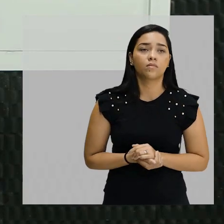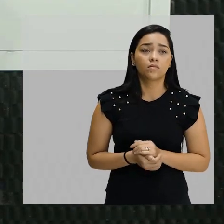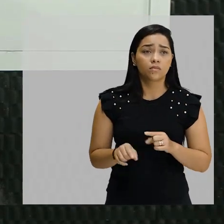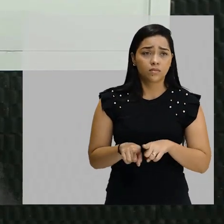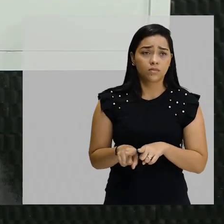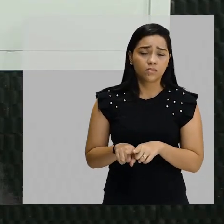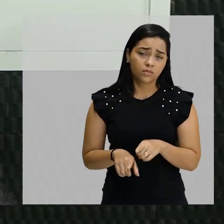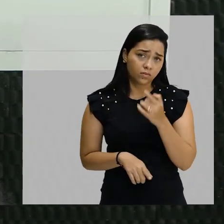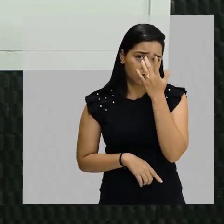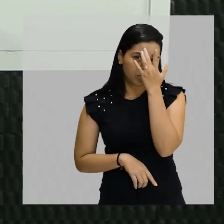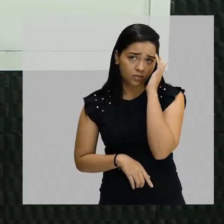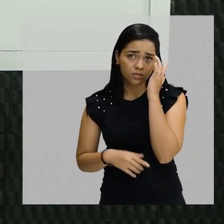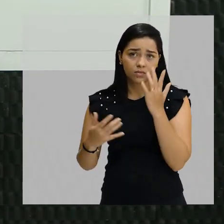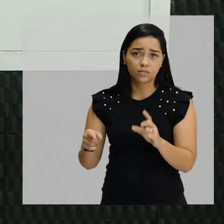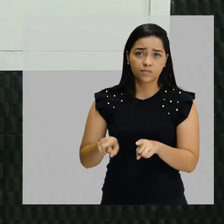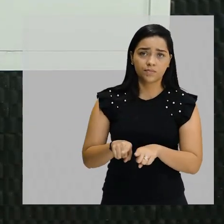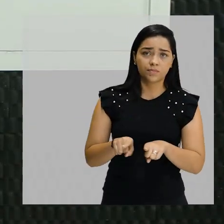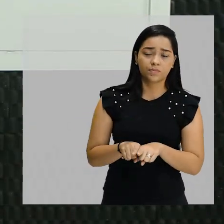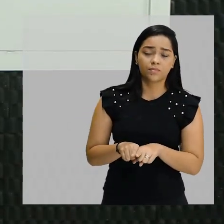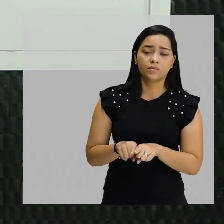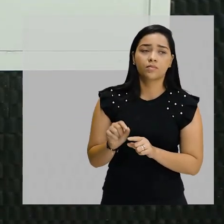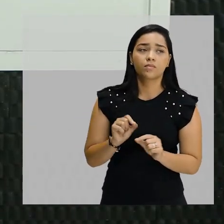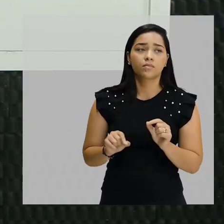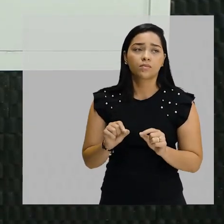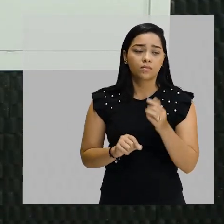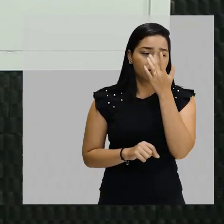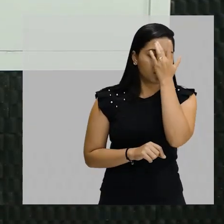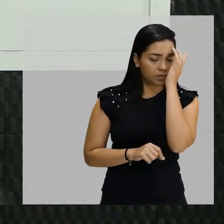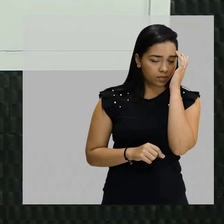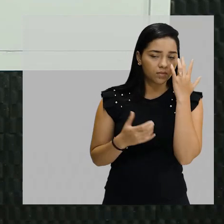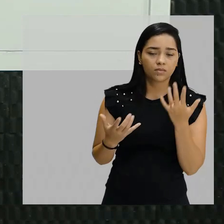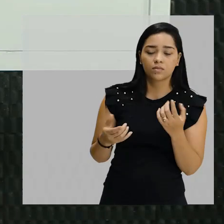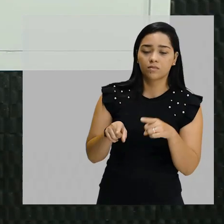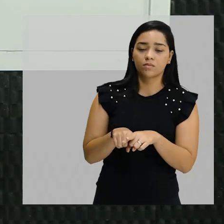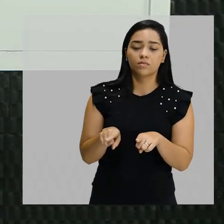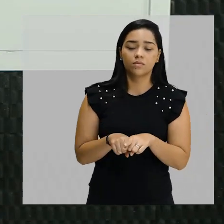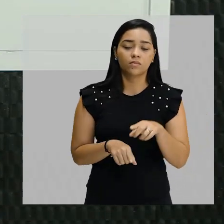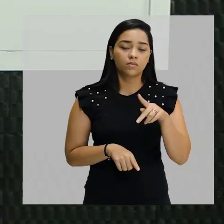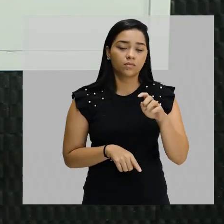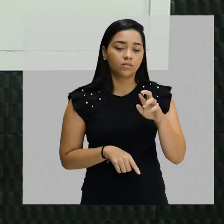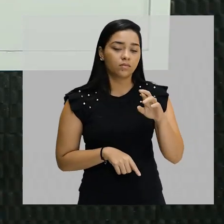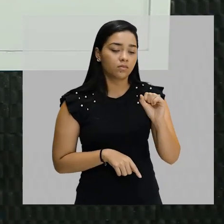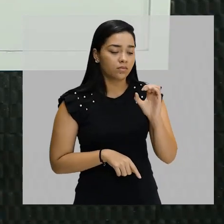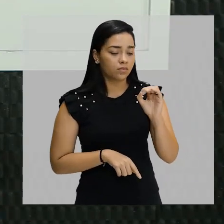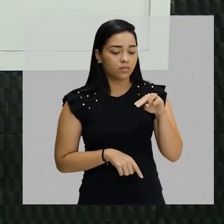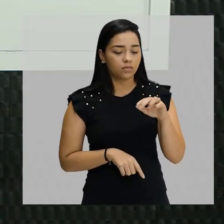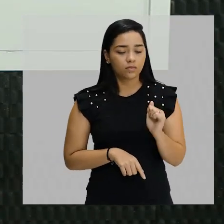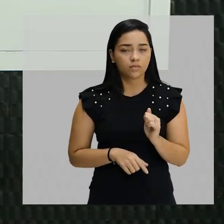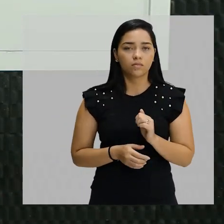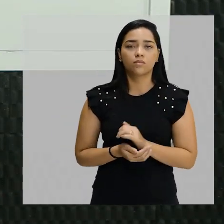Pascal que como pessoa talvez tenha sido uma das pessoas enquanto Persona tá